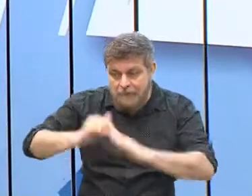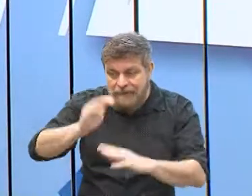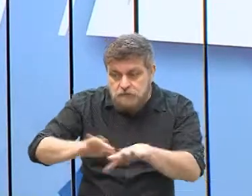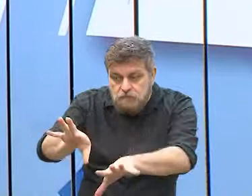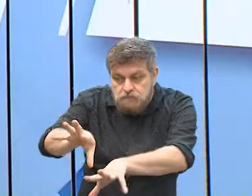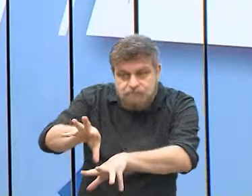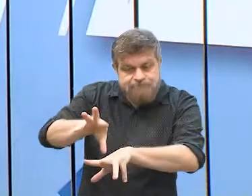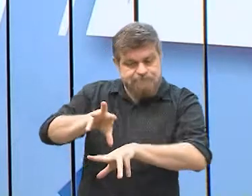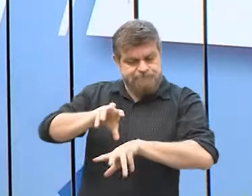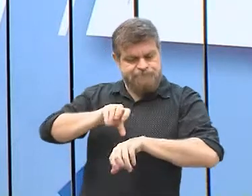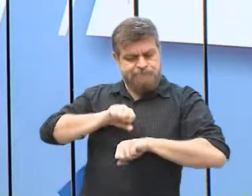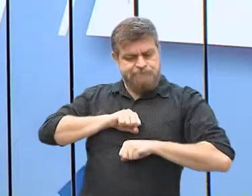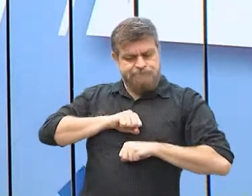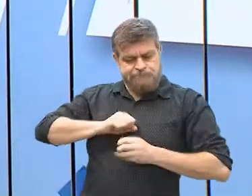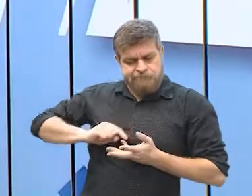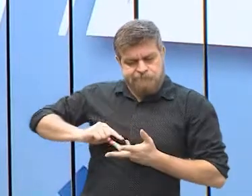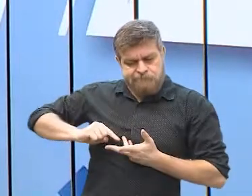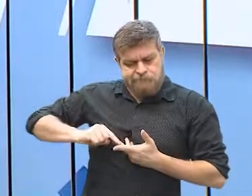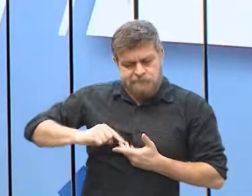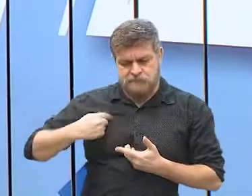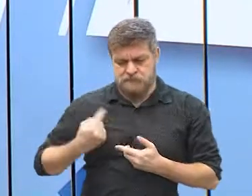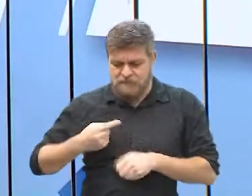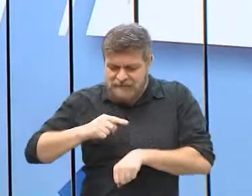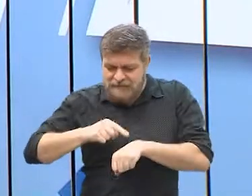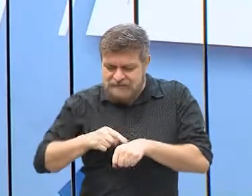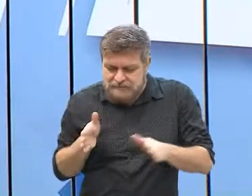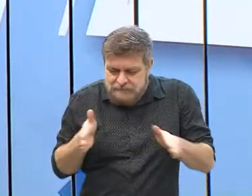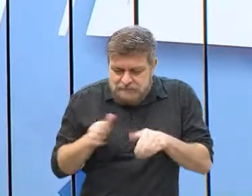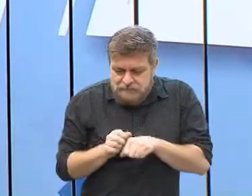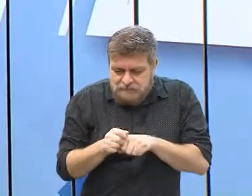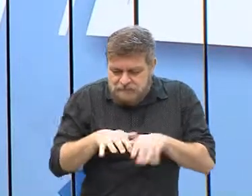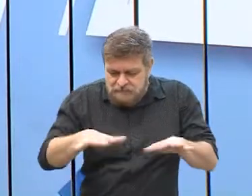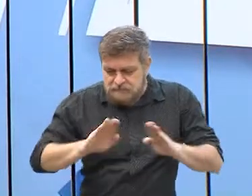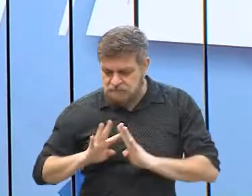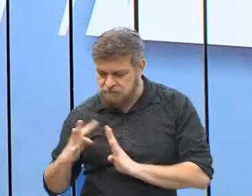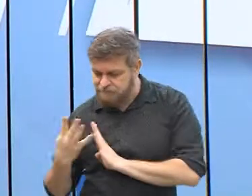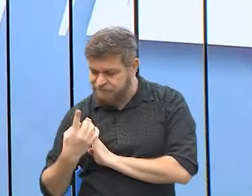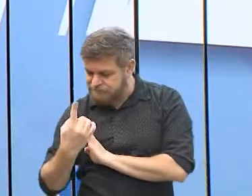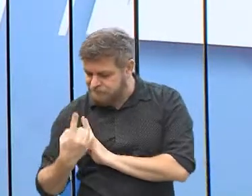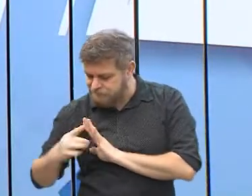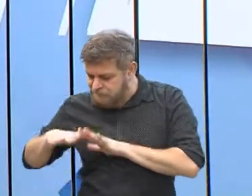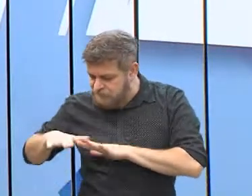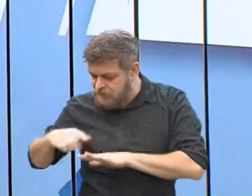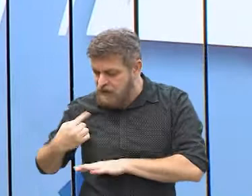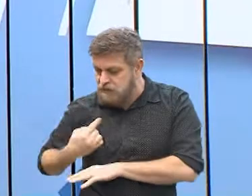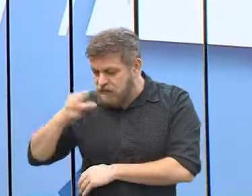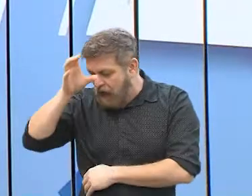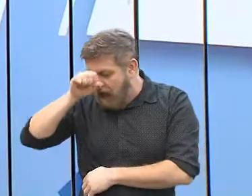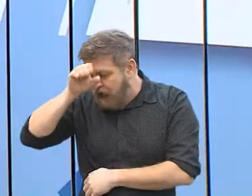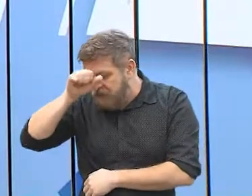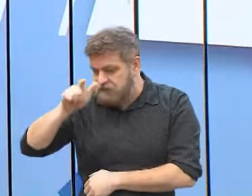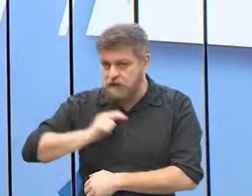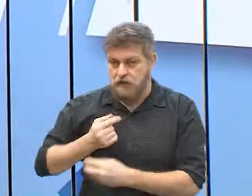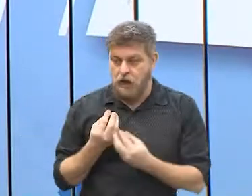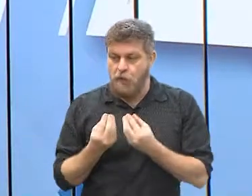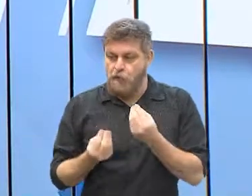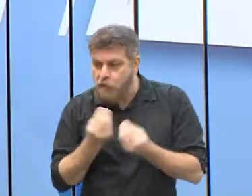práticas que esse isolamento social nos ensinou, né? O